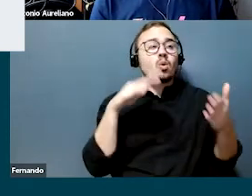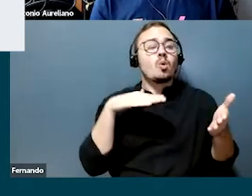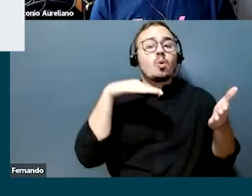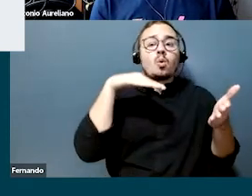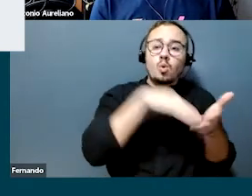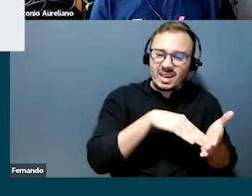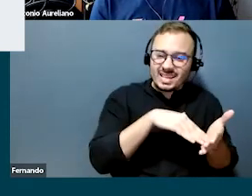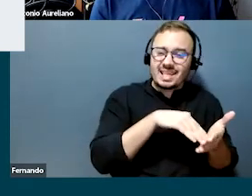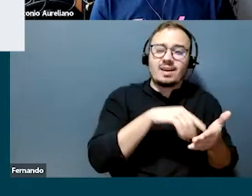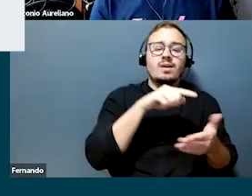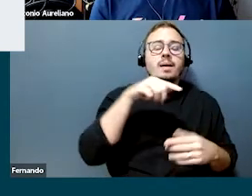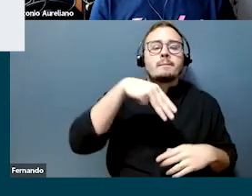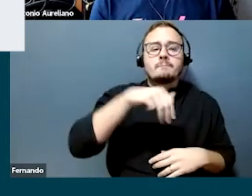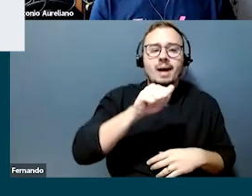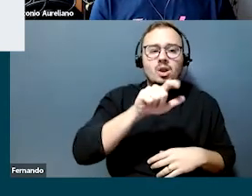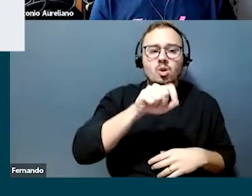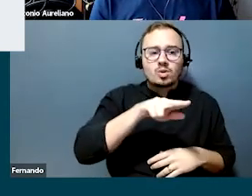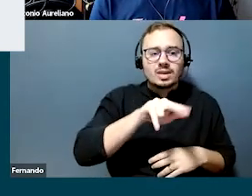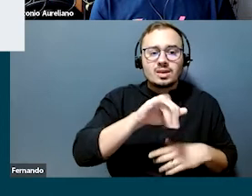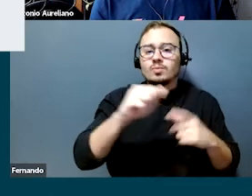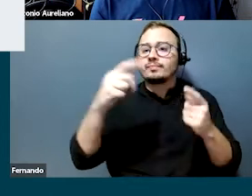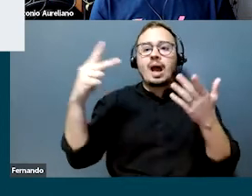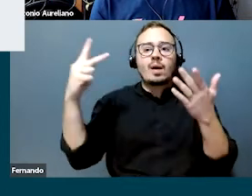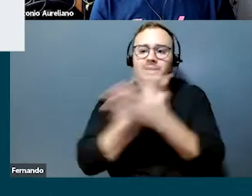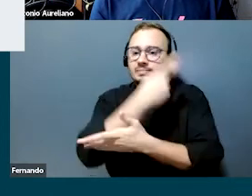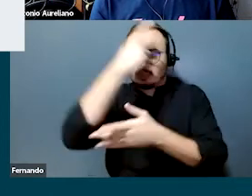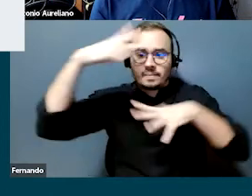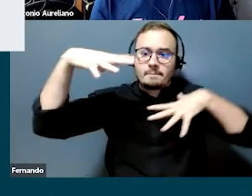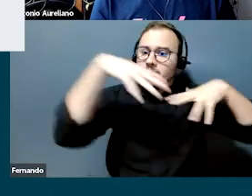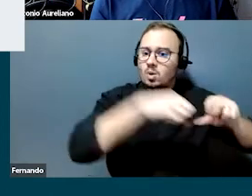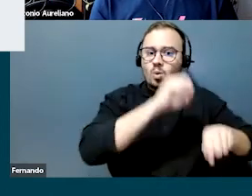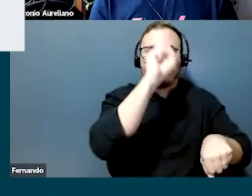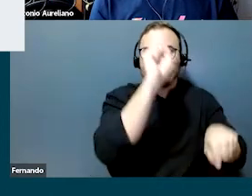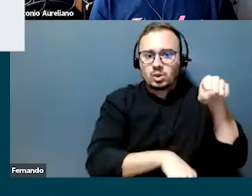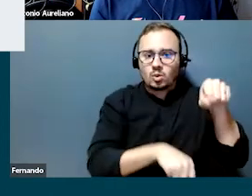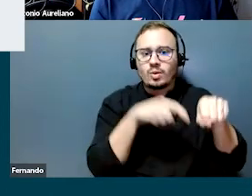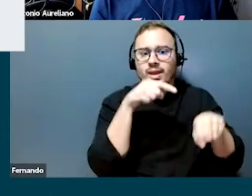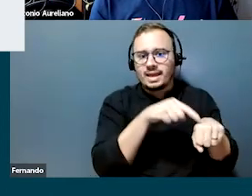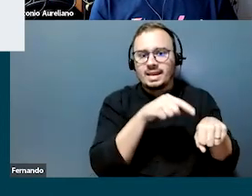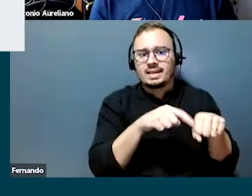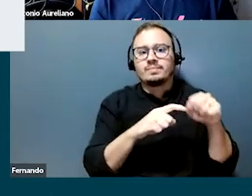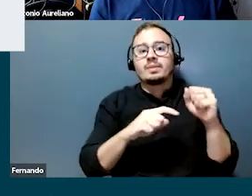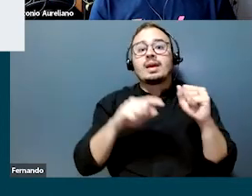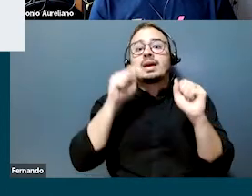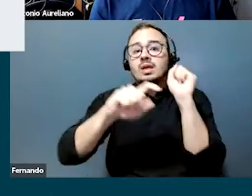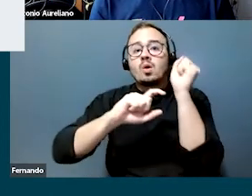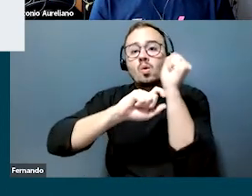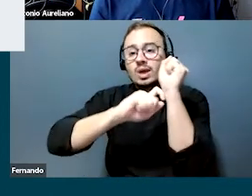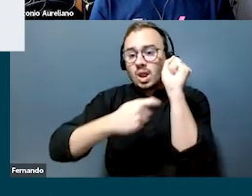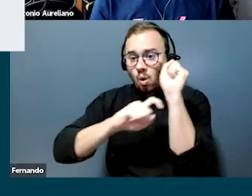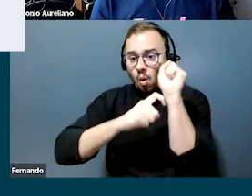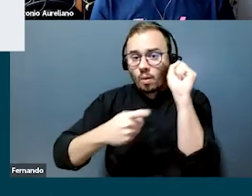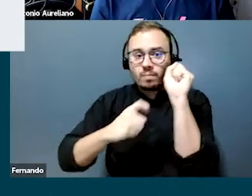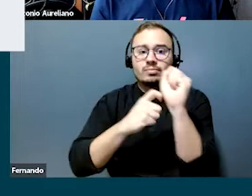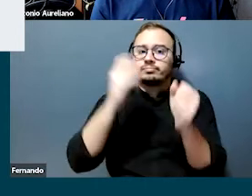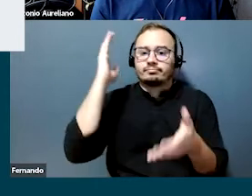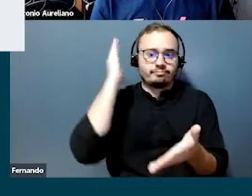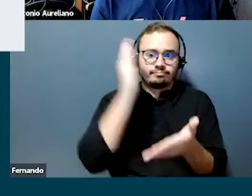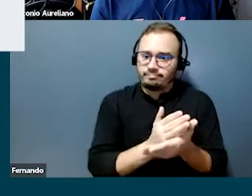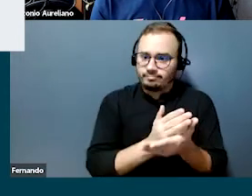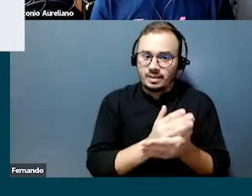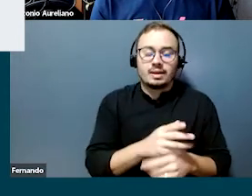ele é assassinado numa emboscada. Isso determina o fim do quilombo, e os remanescentes eles vão se estabelecer